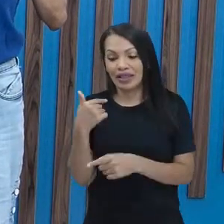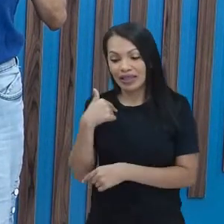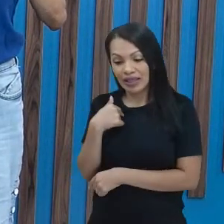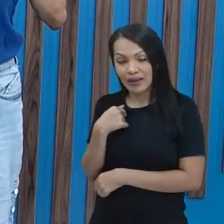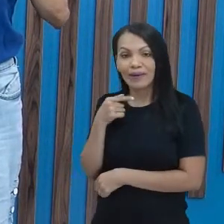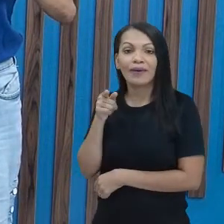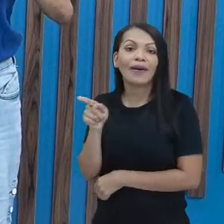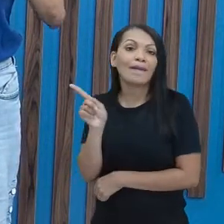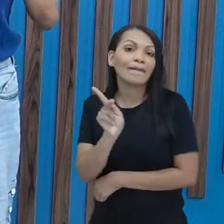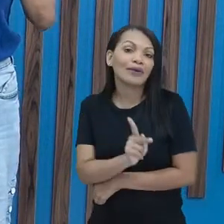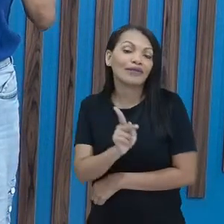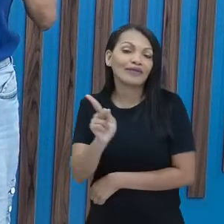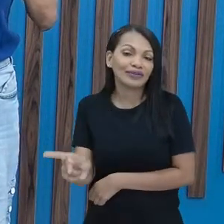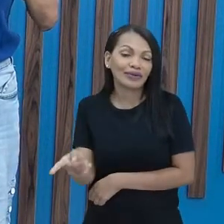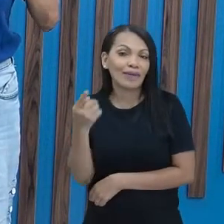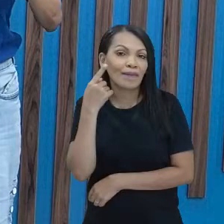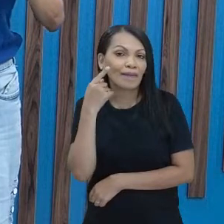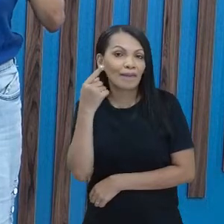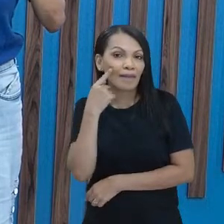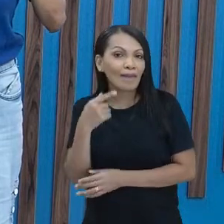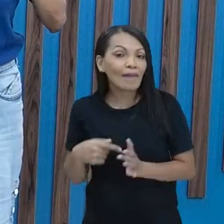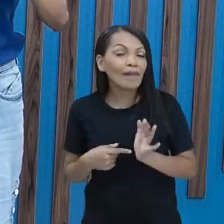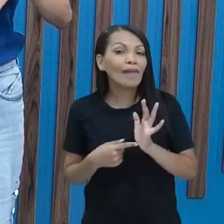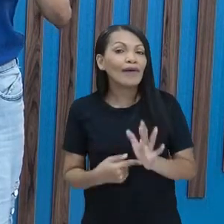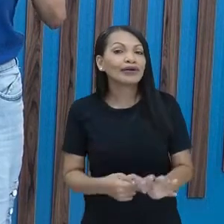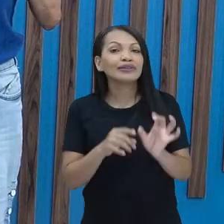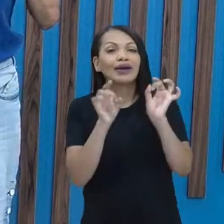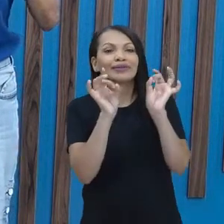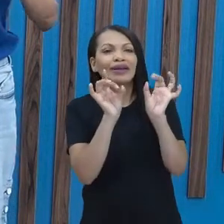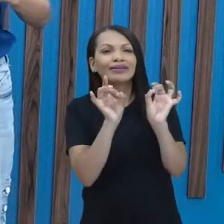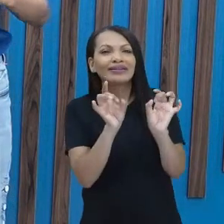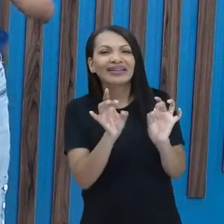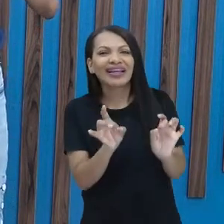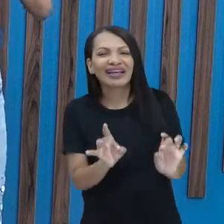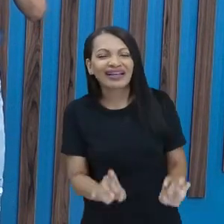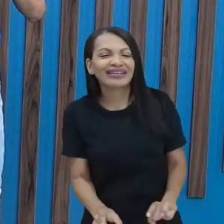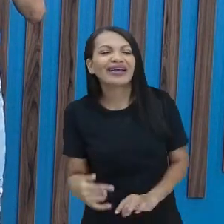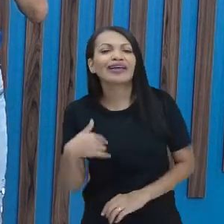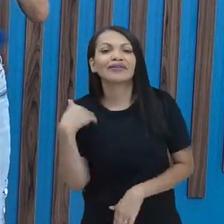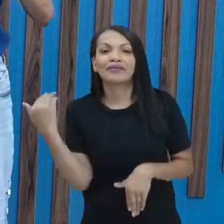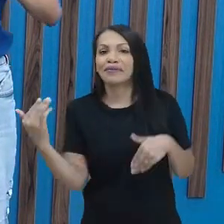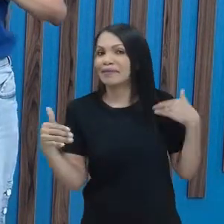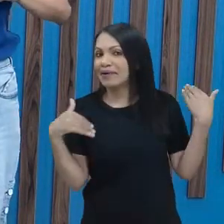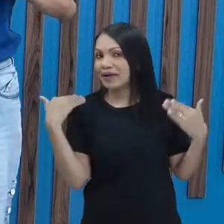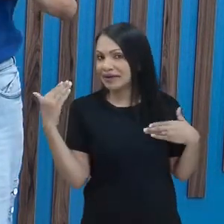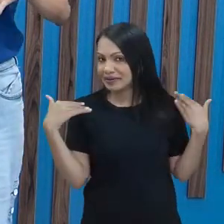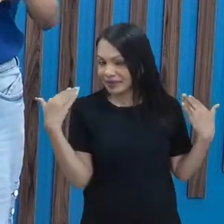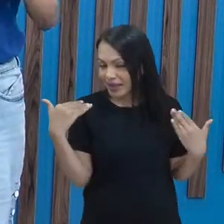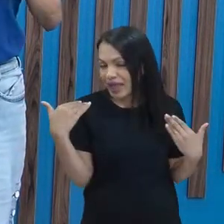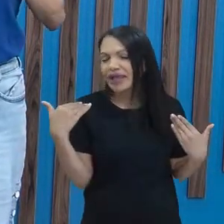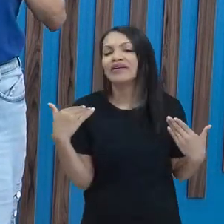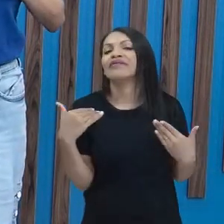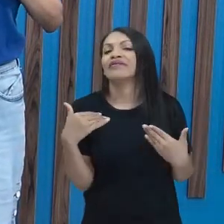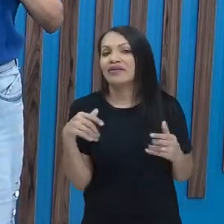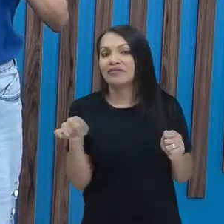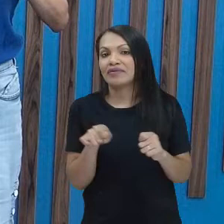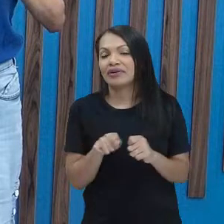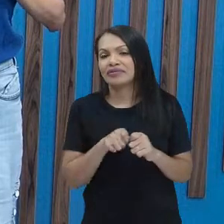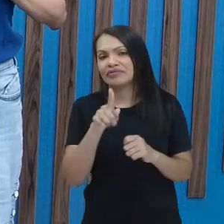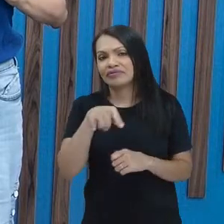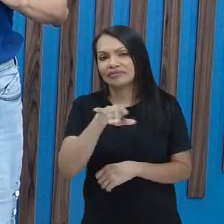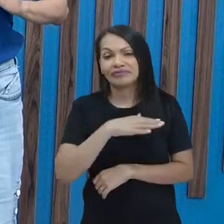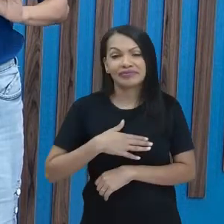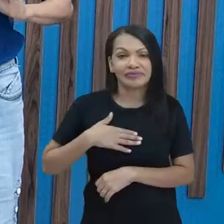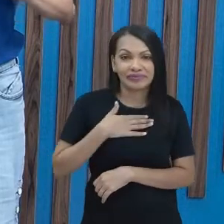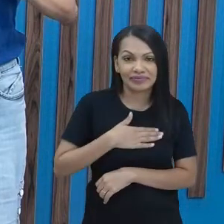professora Verônica queremos mostrar tudo detalhadamente desse passeio que a gente vai fazer, tá? Se você gostou